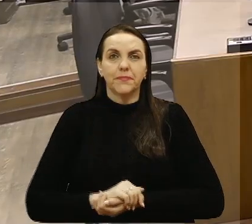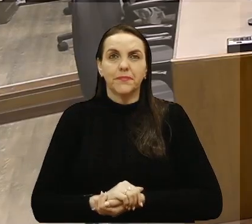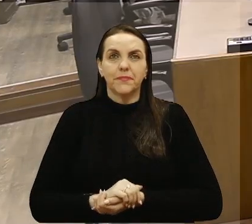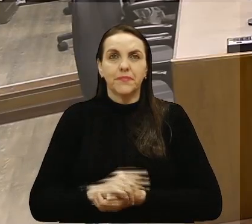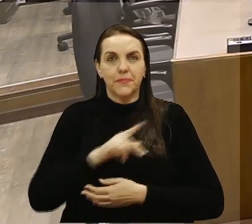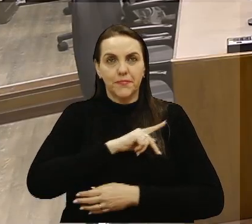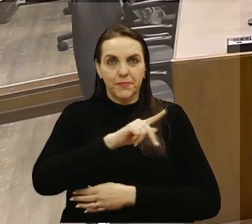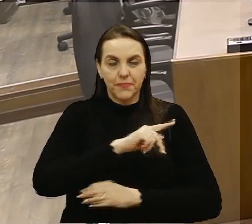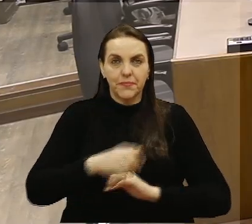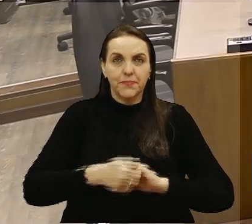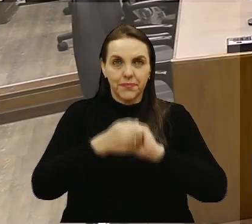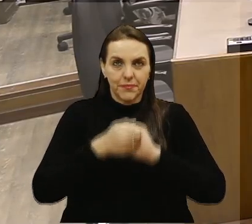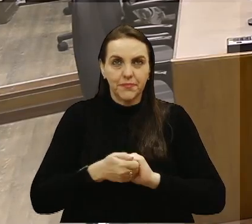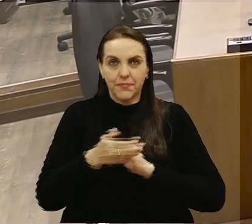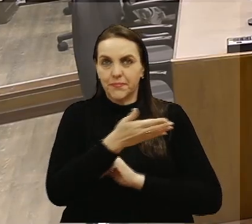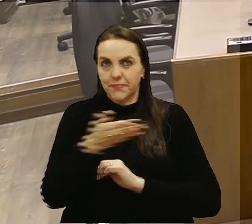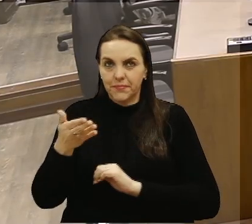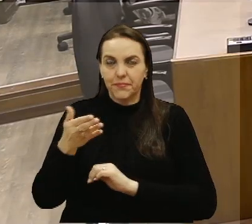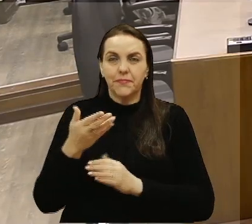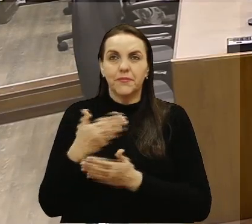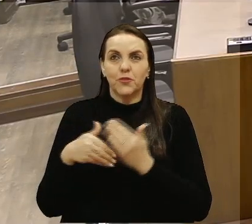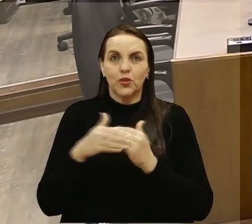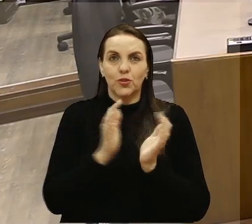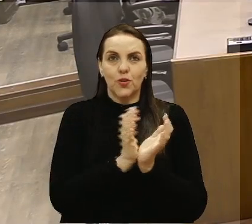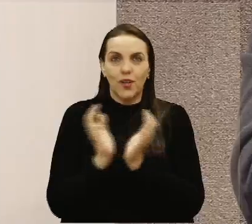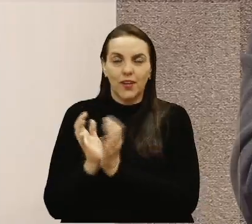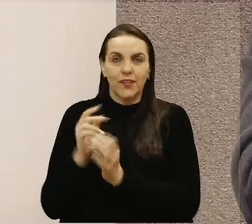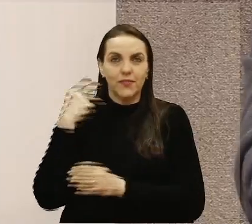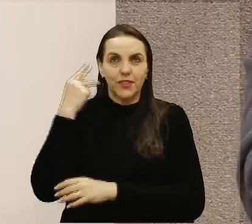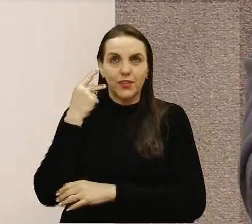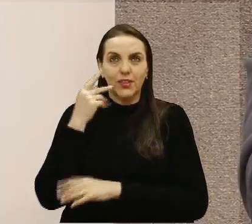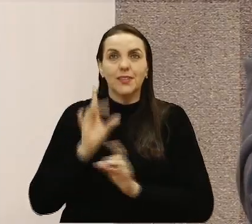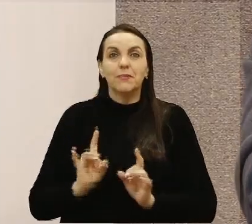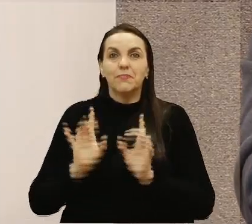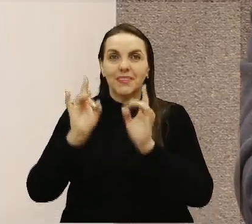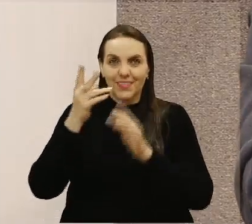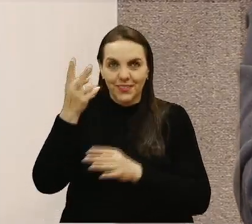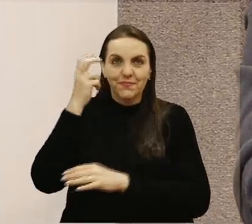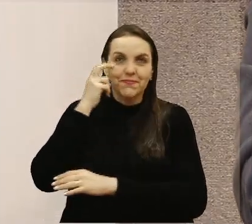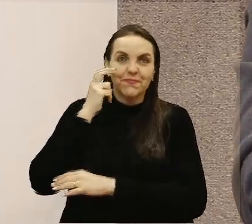Presidente, meus cumprimentos ao senhor, aos colegas vereadores, de maneira especial ao vereador Daniel Santos.